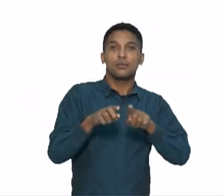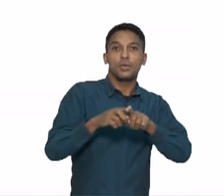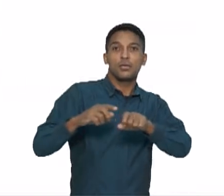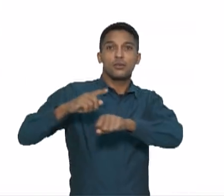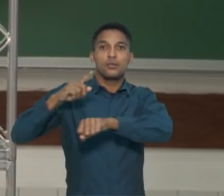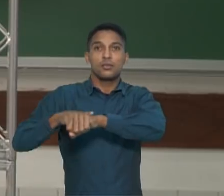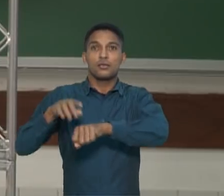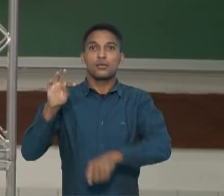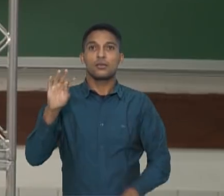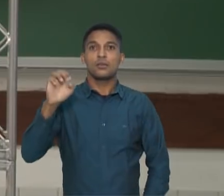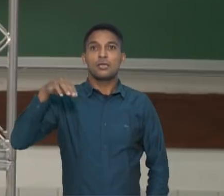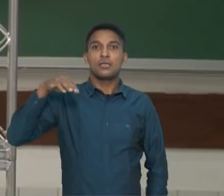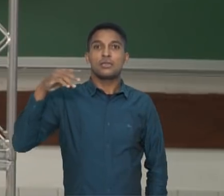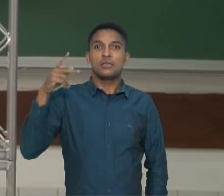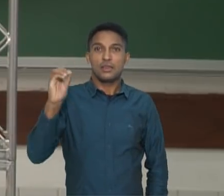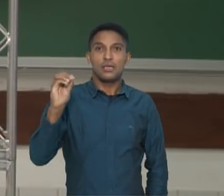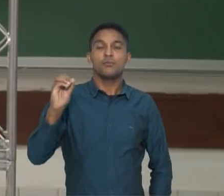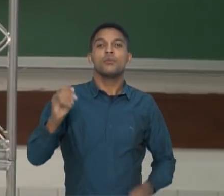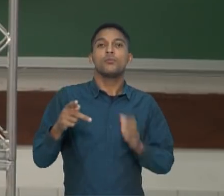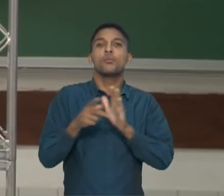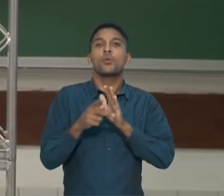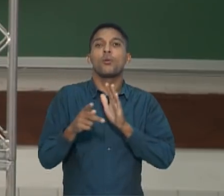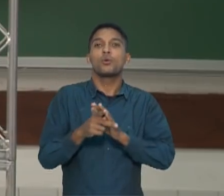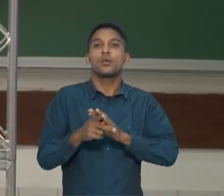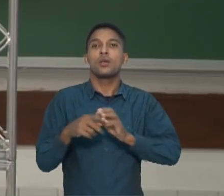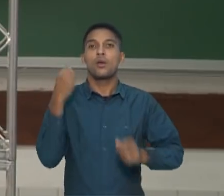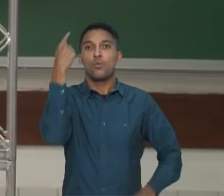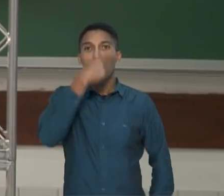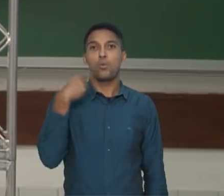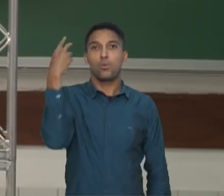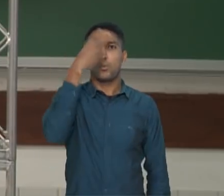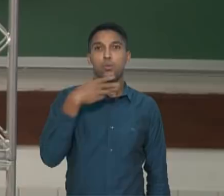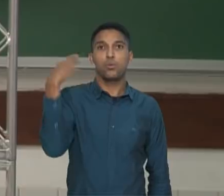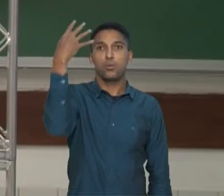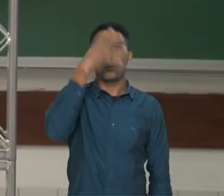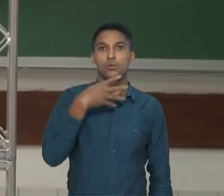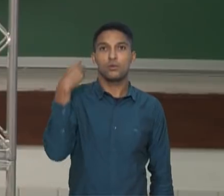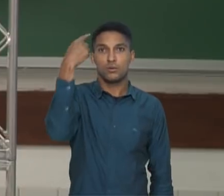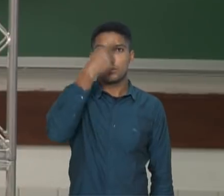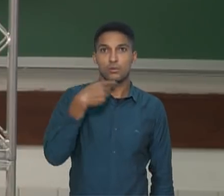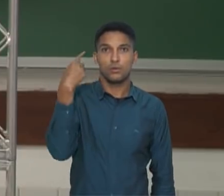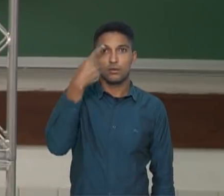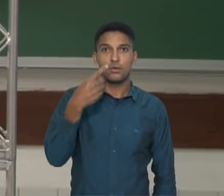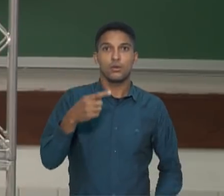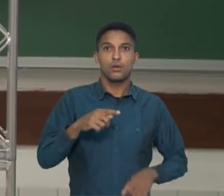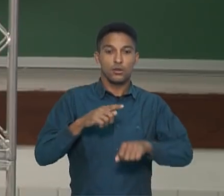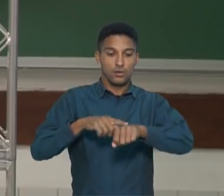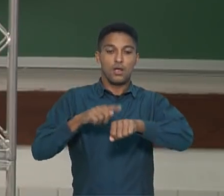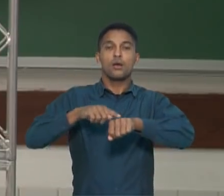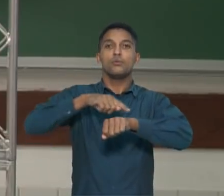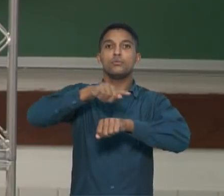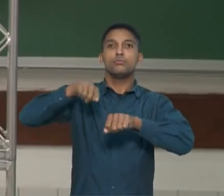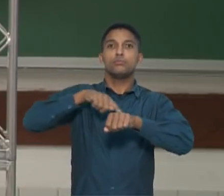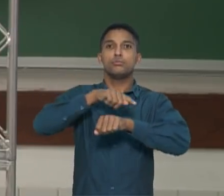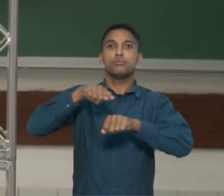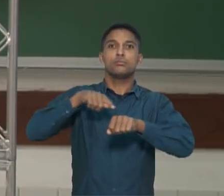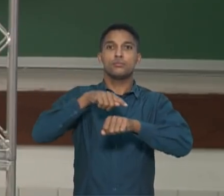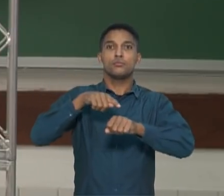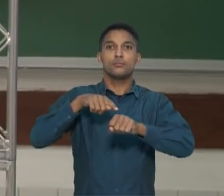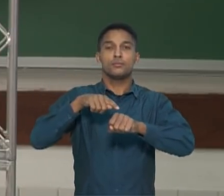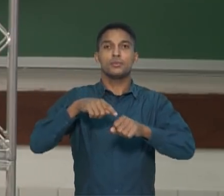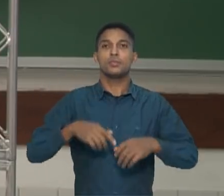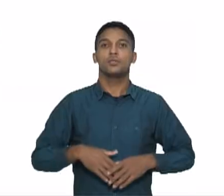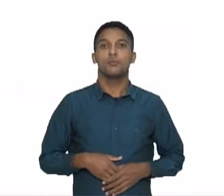mês, algumas horas, alguns dias, né? Então, a gente tem essas duas dimensões temporais, certo? A época em que a